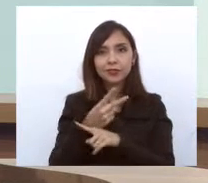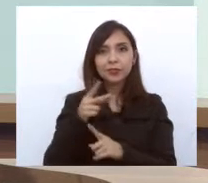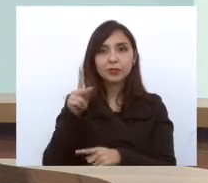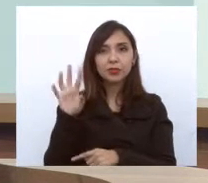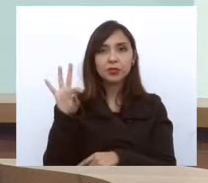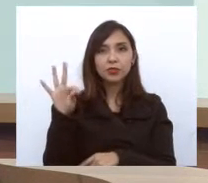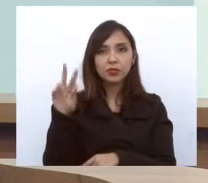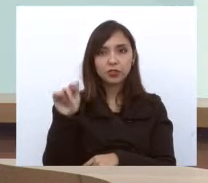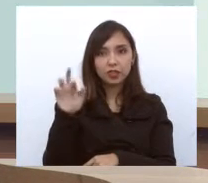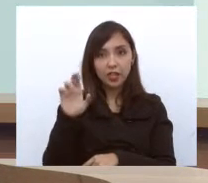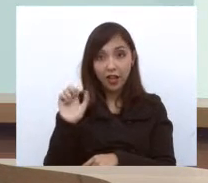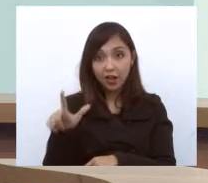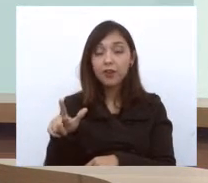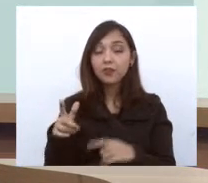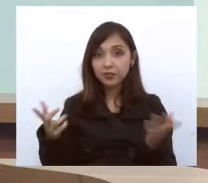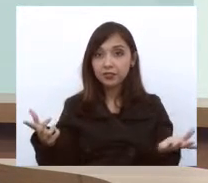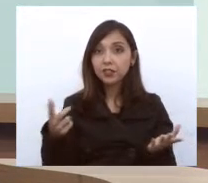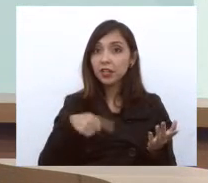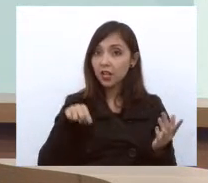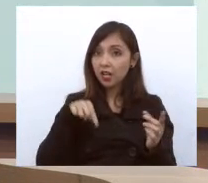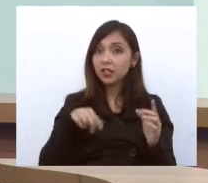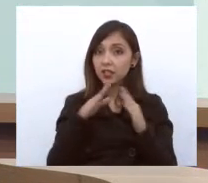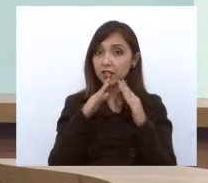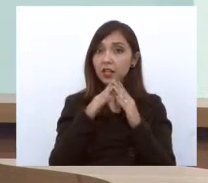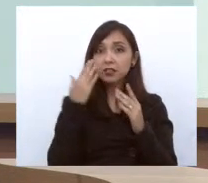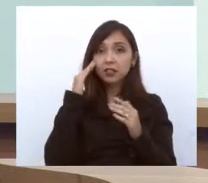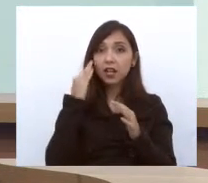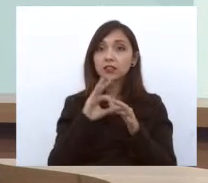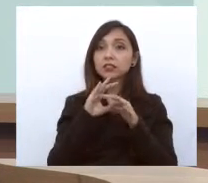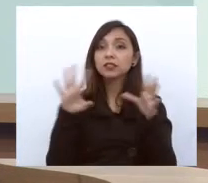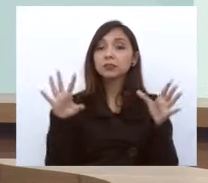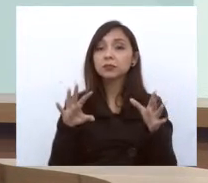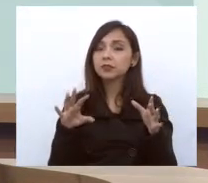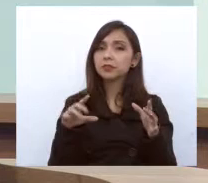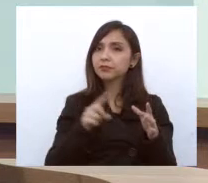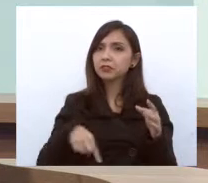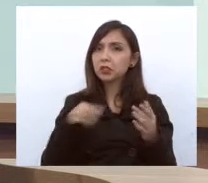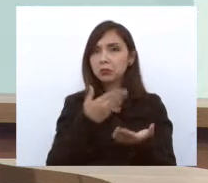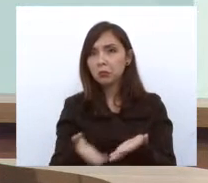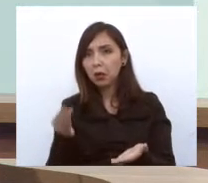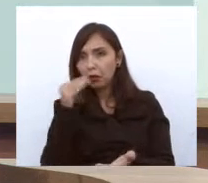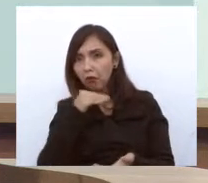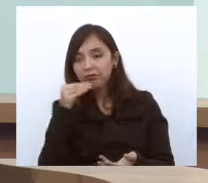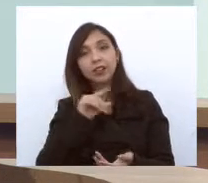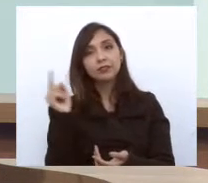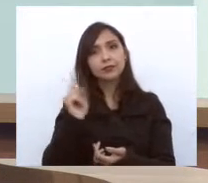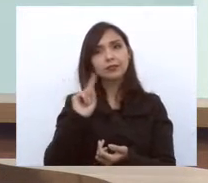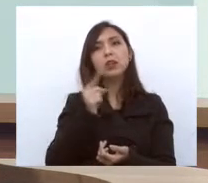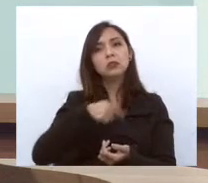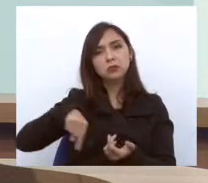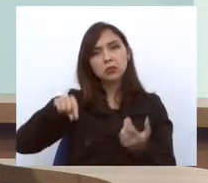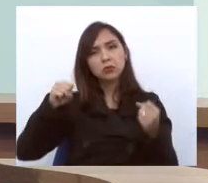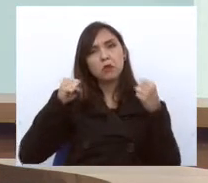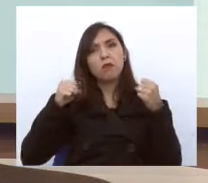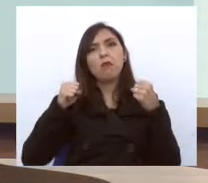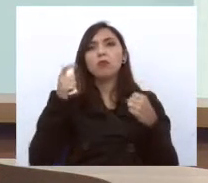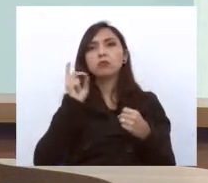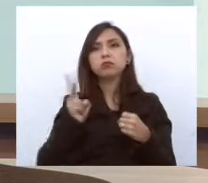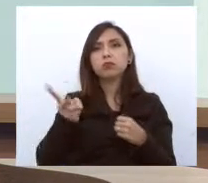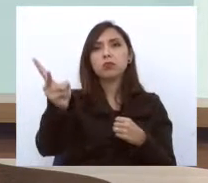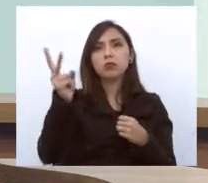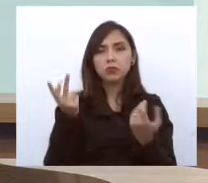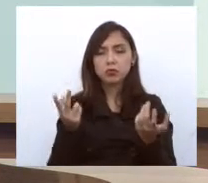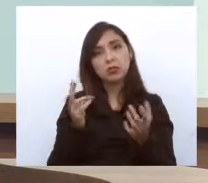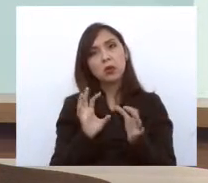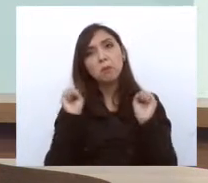a casa ainda entendendo que tinha que deliberar. Nós não perdemos força não, gente. Nós temos a nossa força sim para